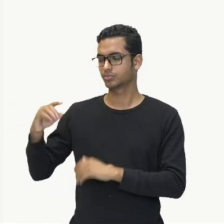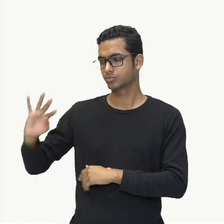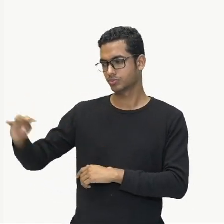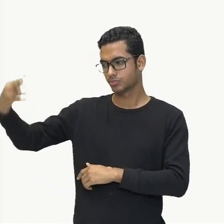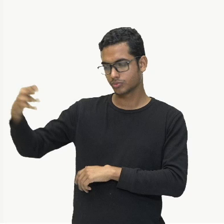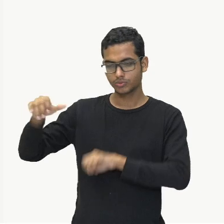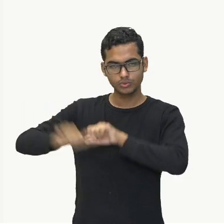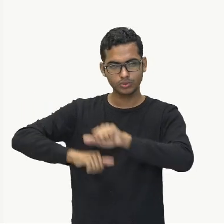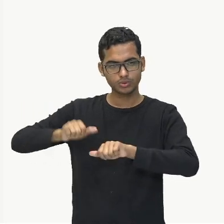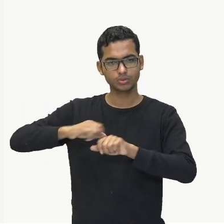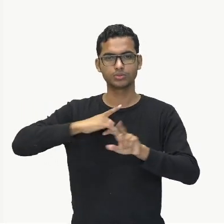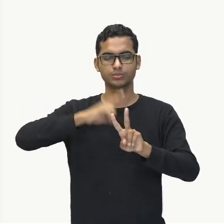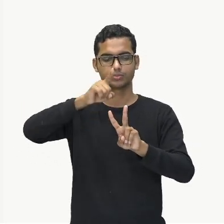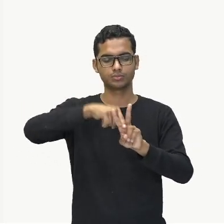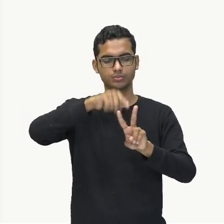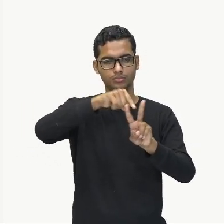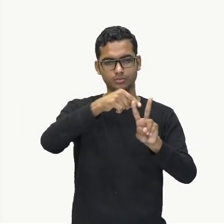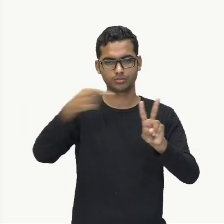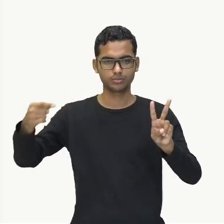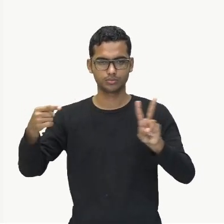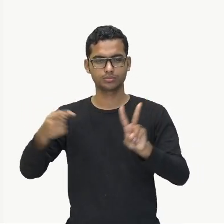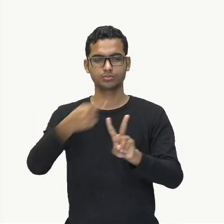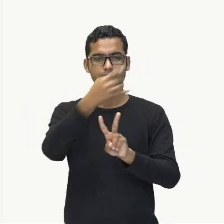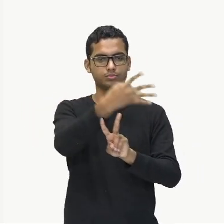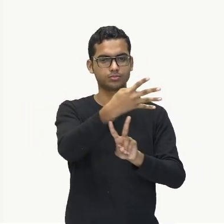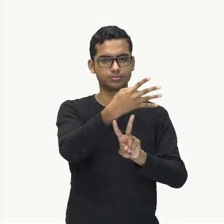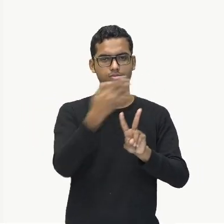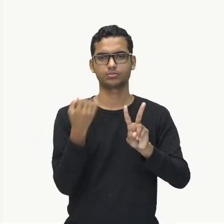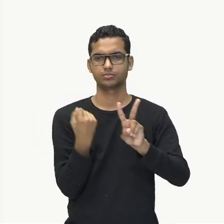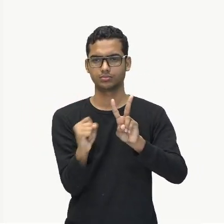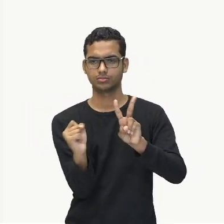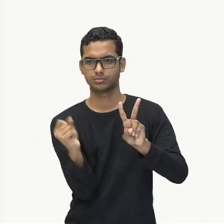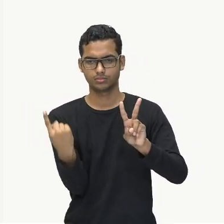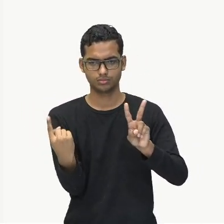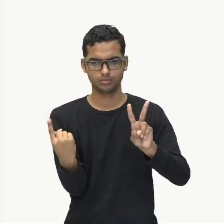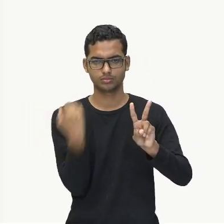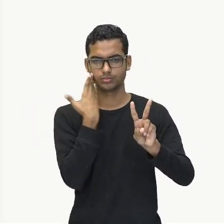tenho uma raiz quarta de 81.